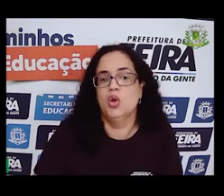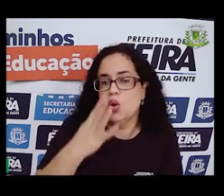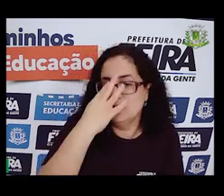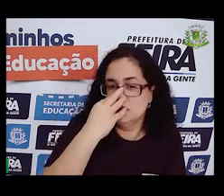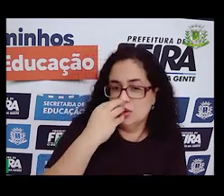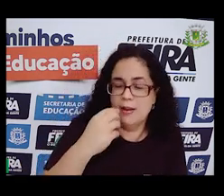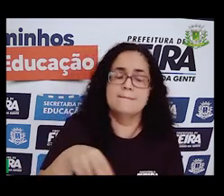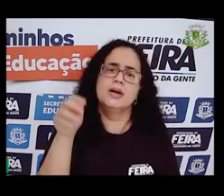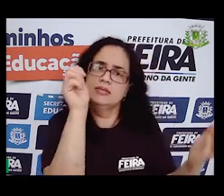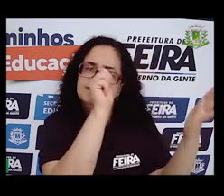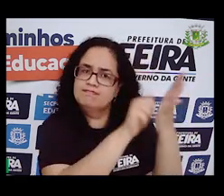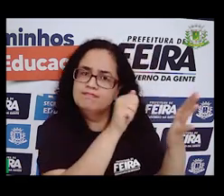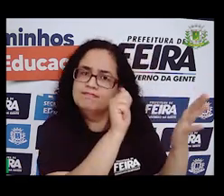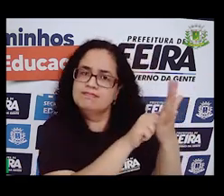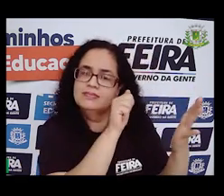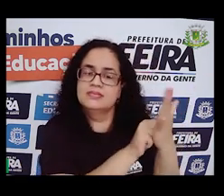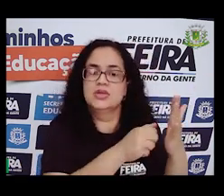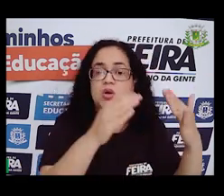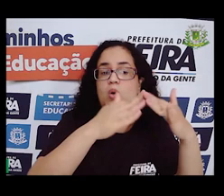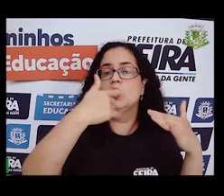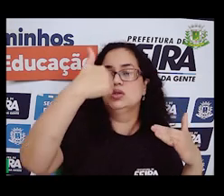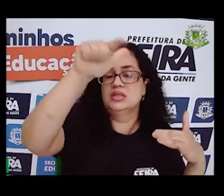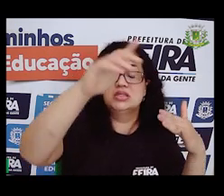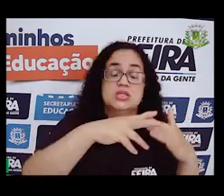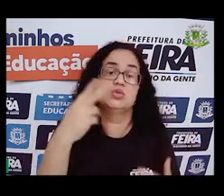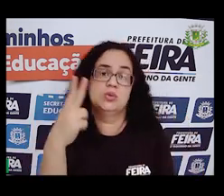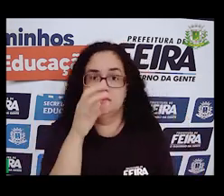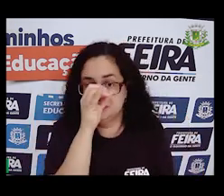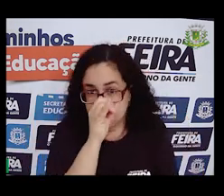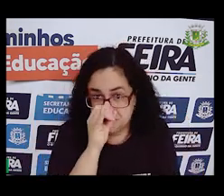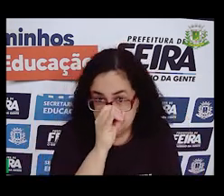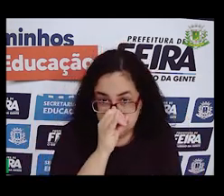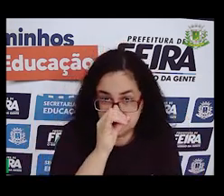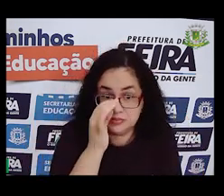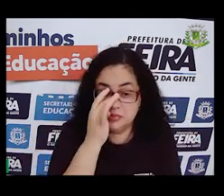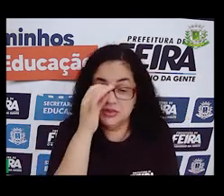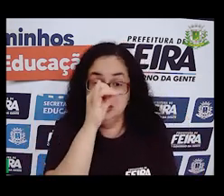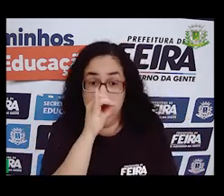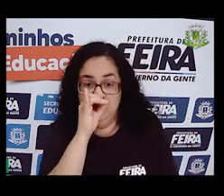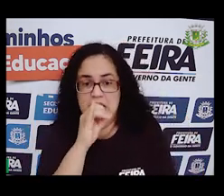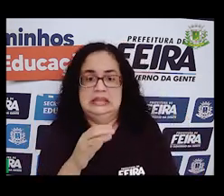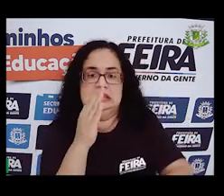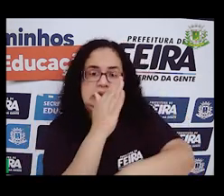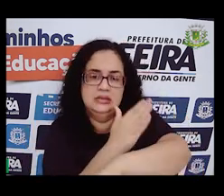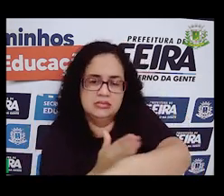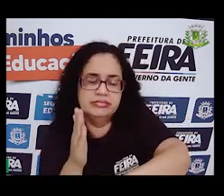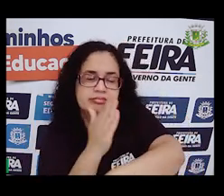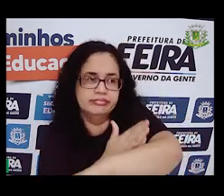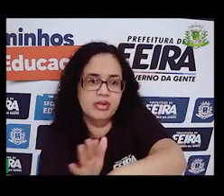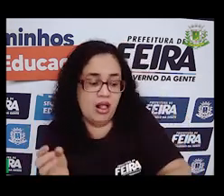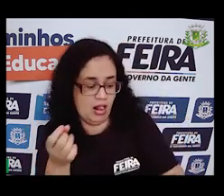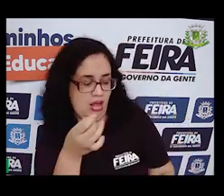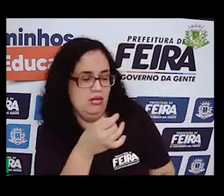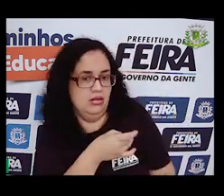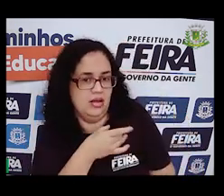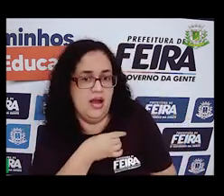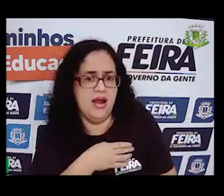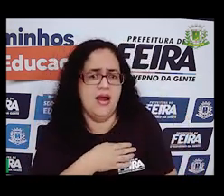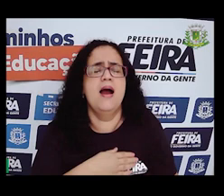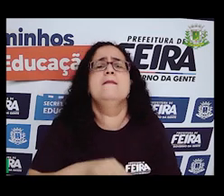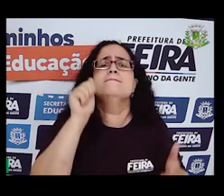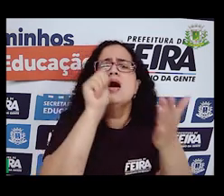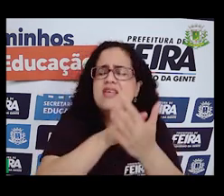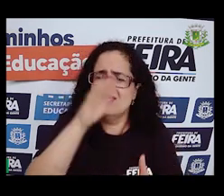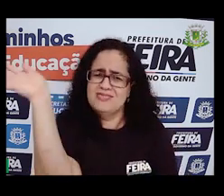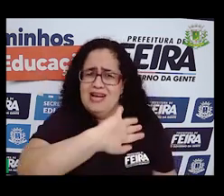O lobo então foi bater na porta da casa do segundo porquinho. O porquinho, tentando intimidá-lo, disse: